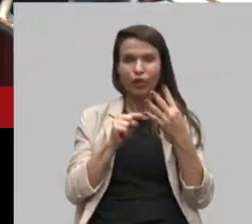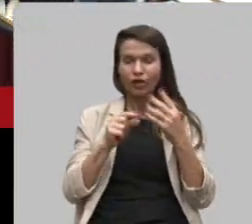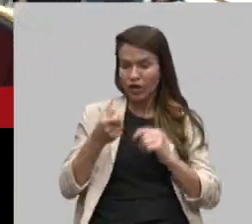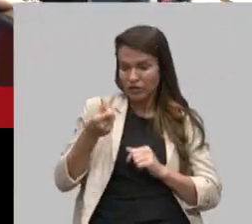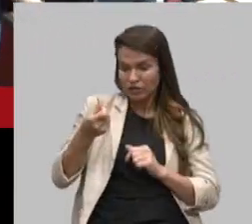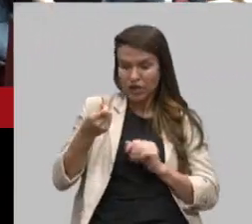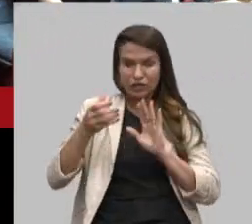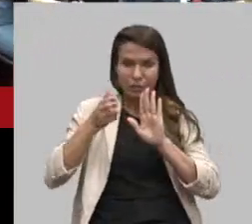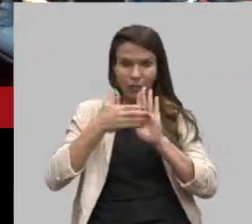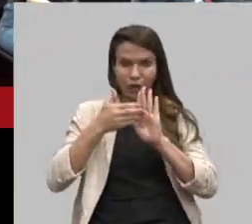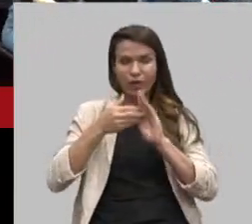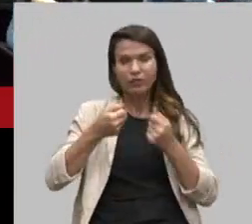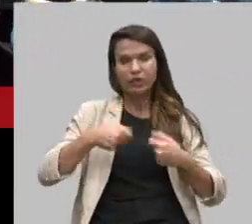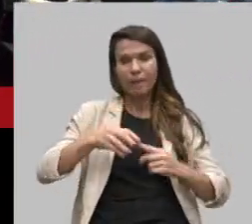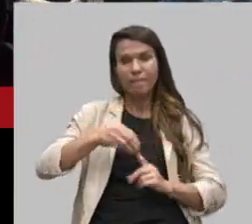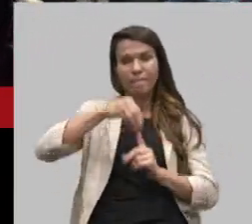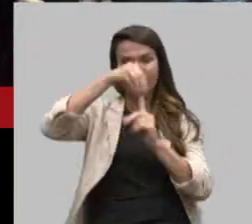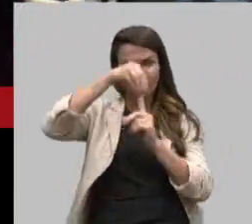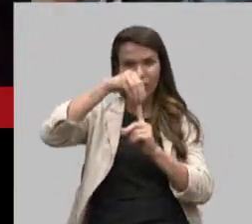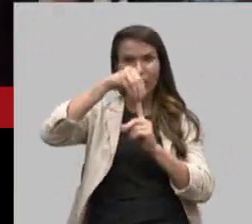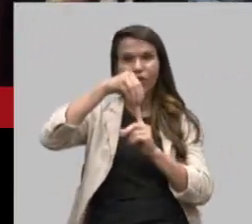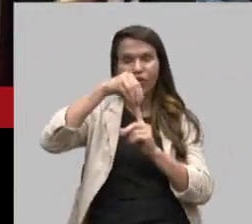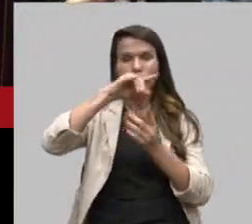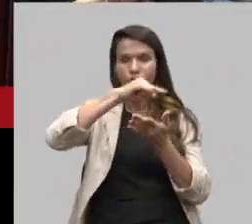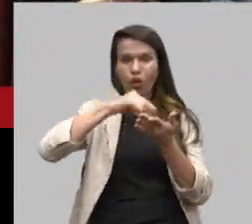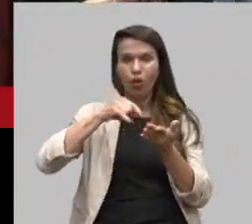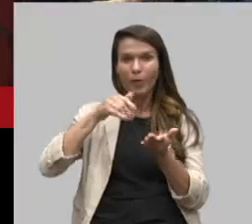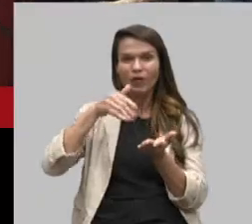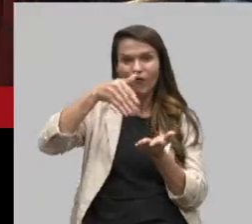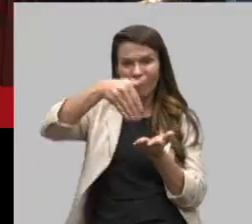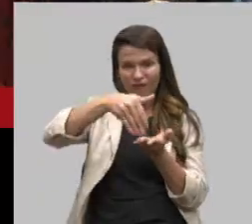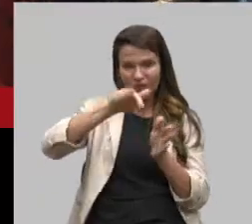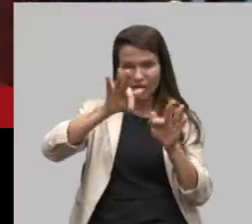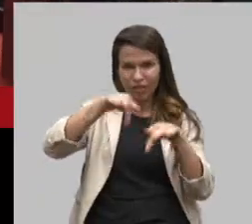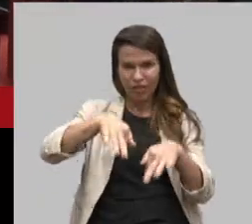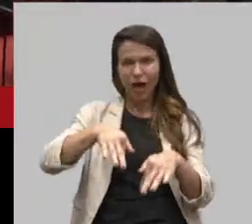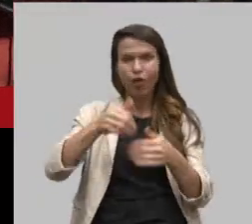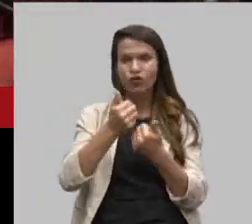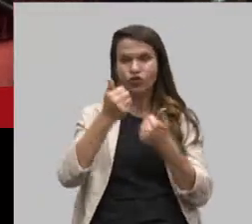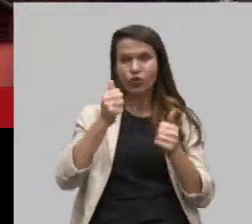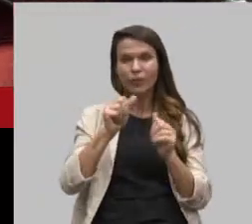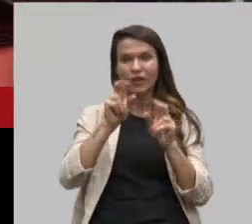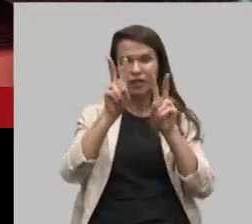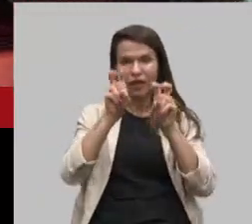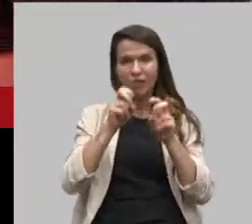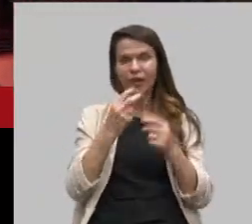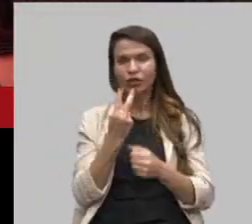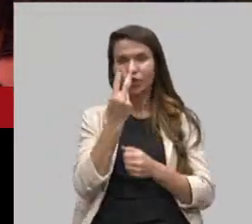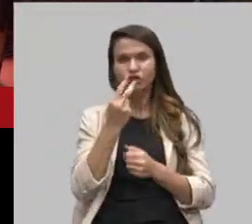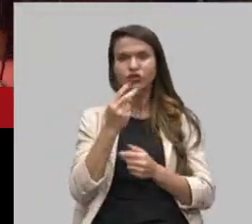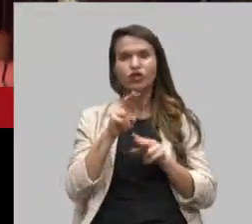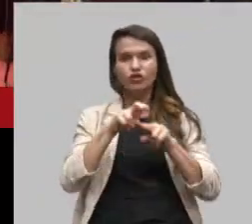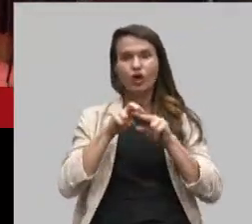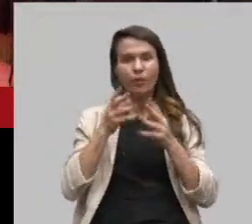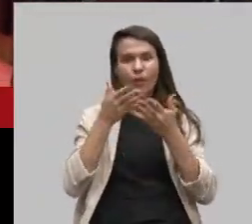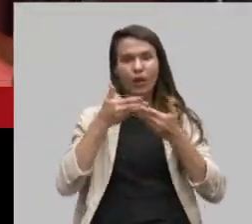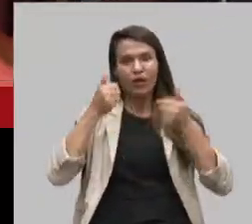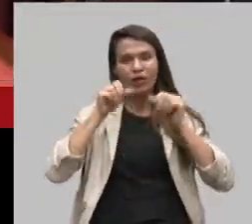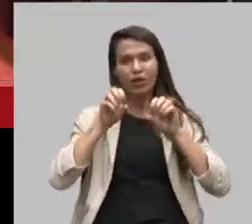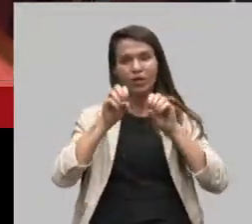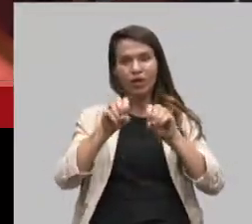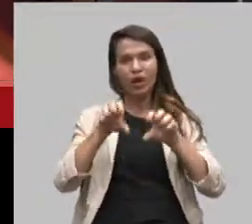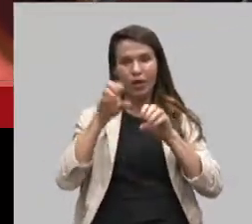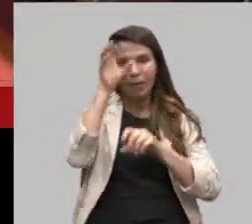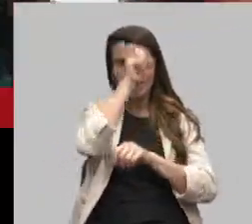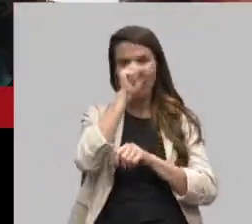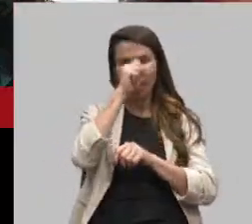prioridades prioridad no documento final Lembrando que o subtema dois é sobre melhoria da aprendizagem e enfrentamento